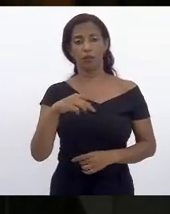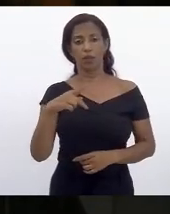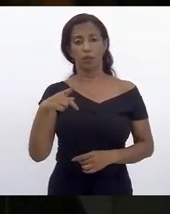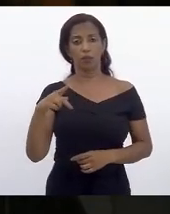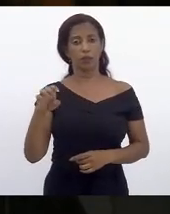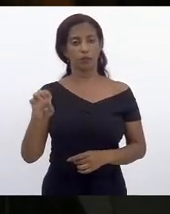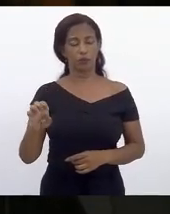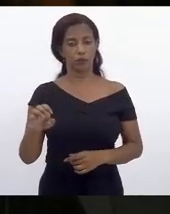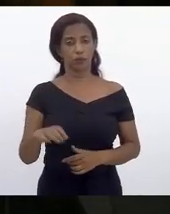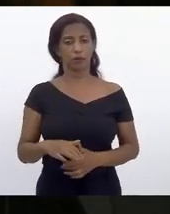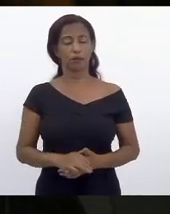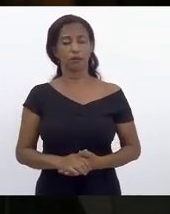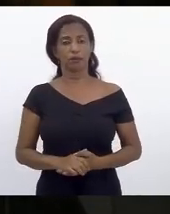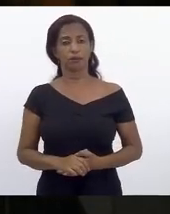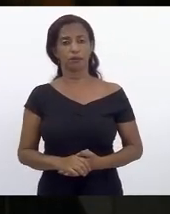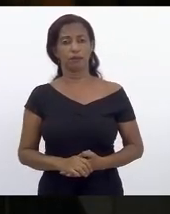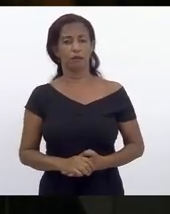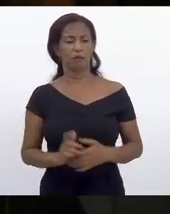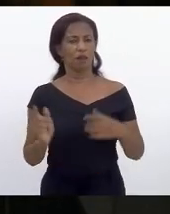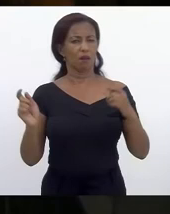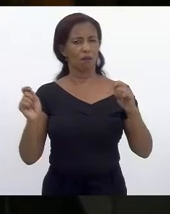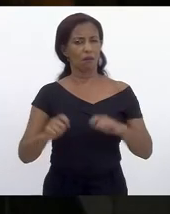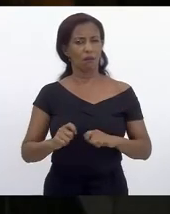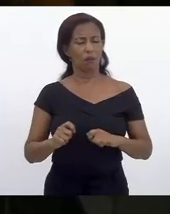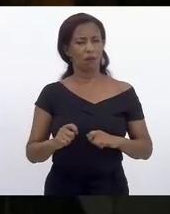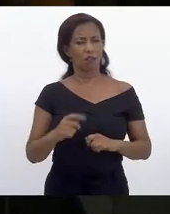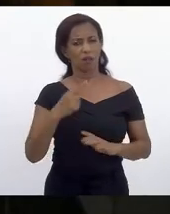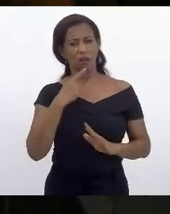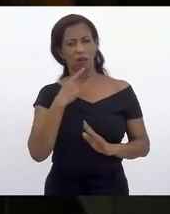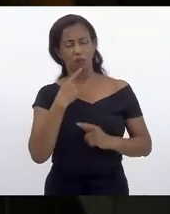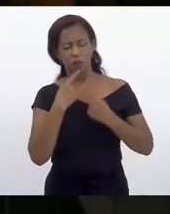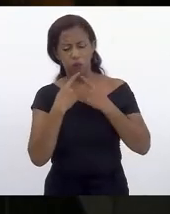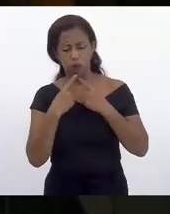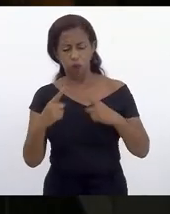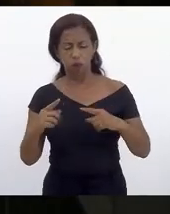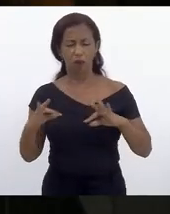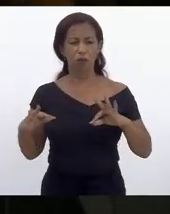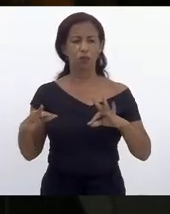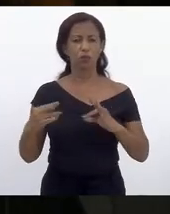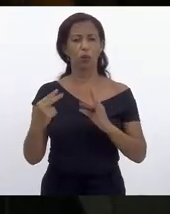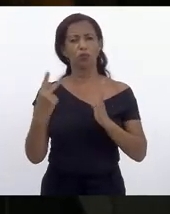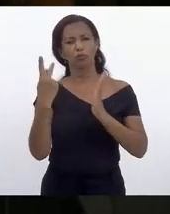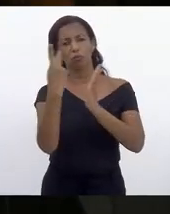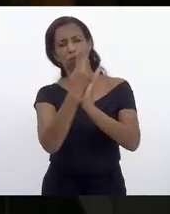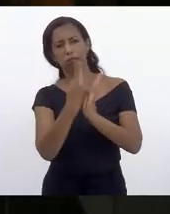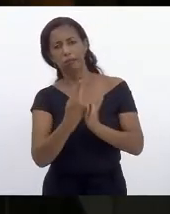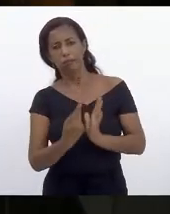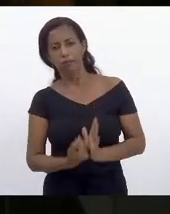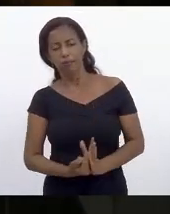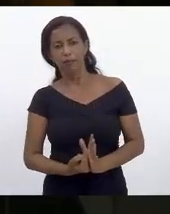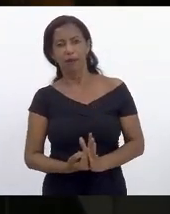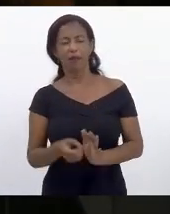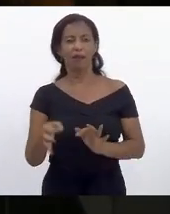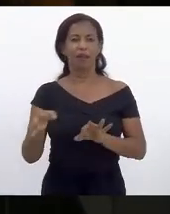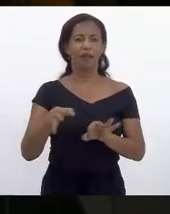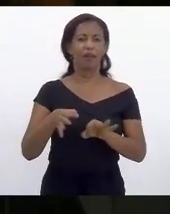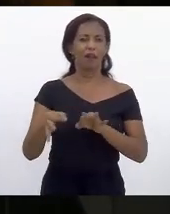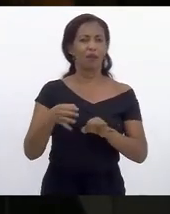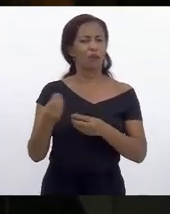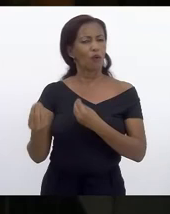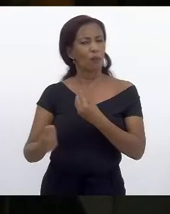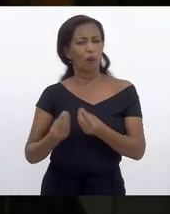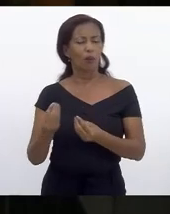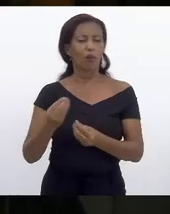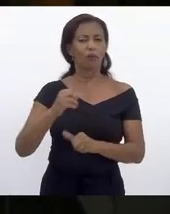Estadual para podermos relatar todos esses acontecimentos, a forma mágica com que